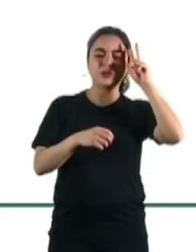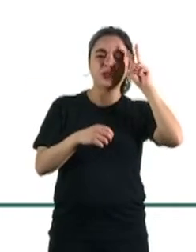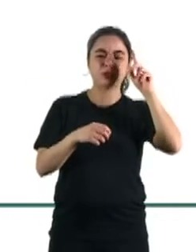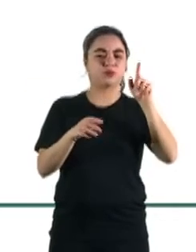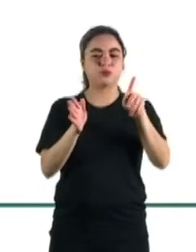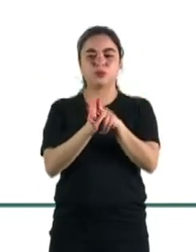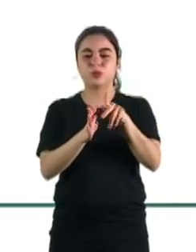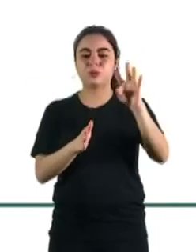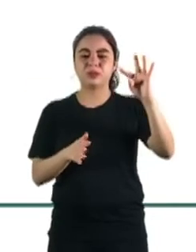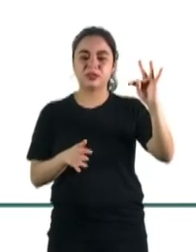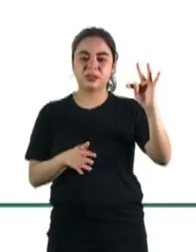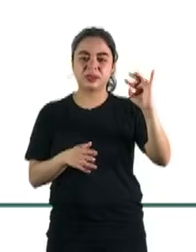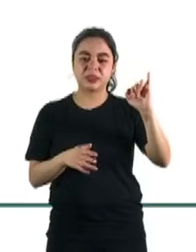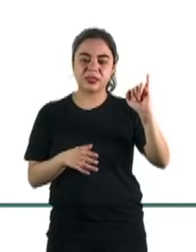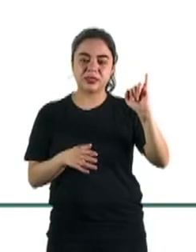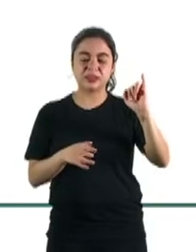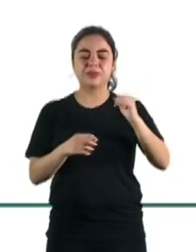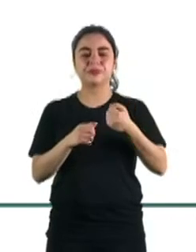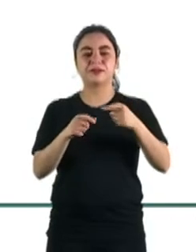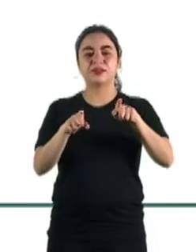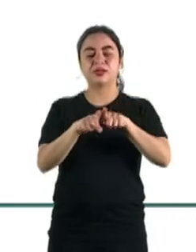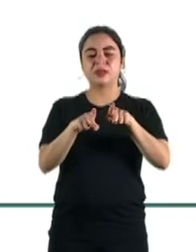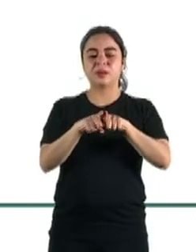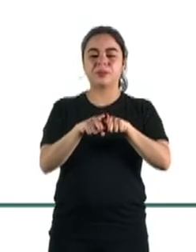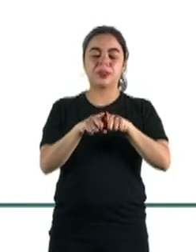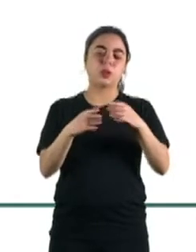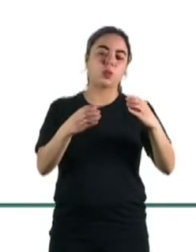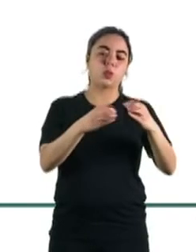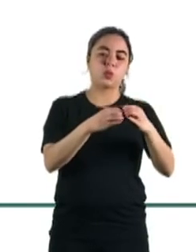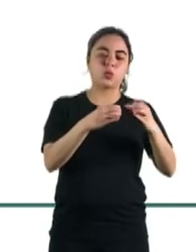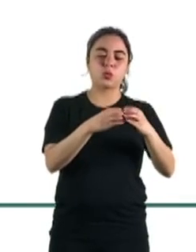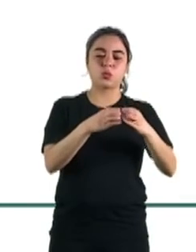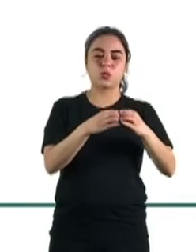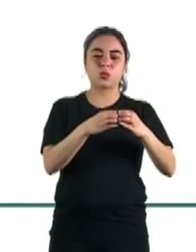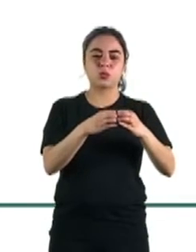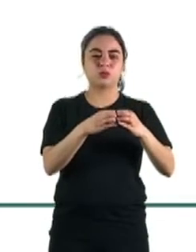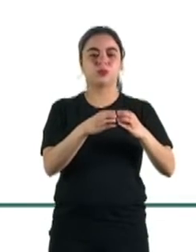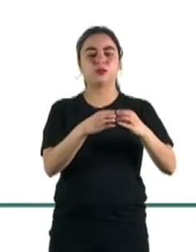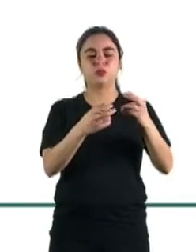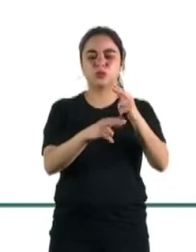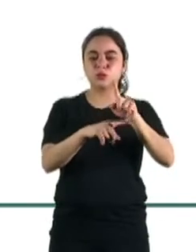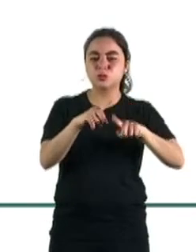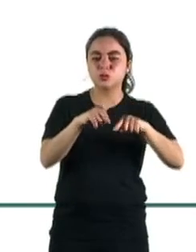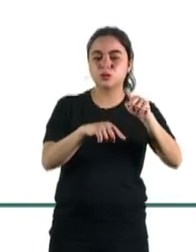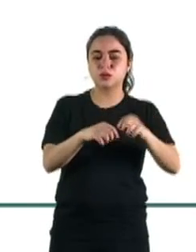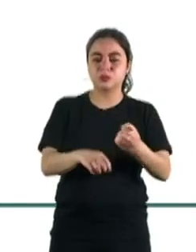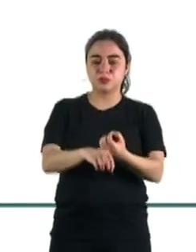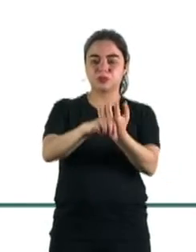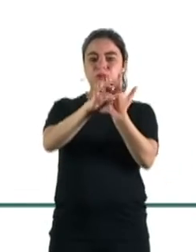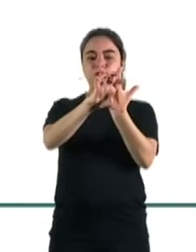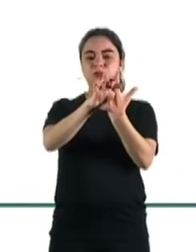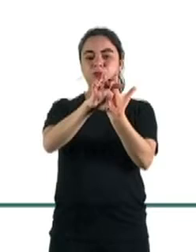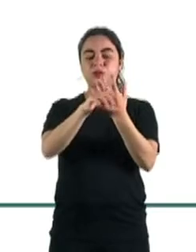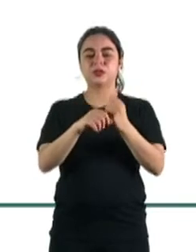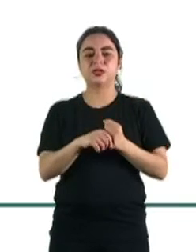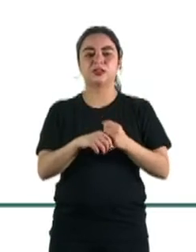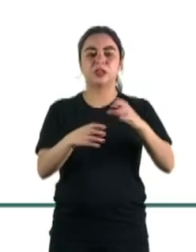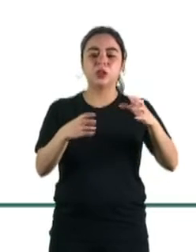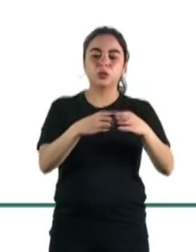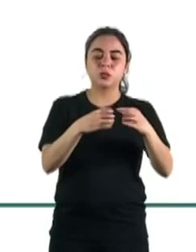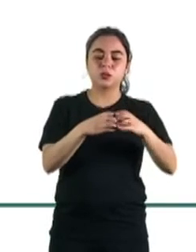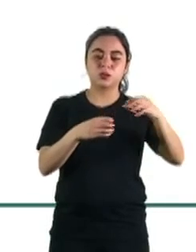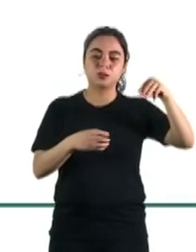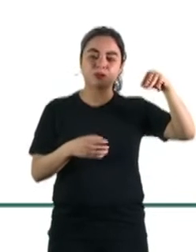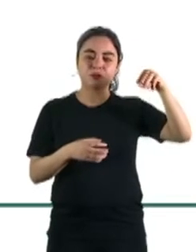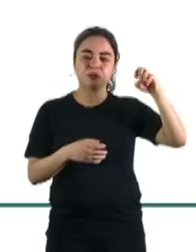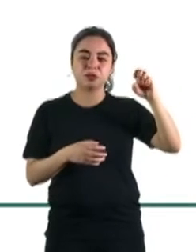TI, e o grupo de produtos e plataformas digitais e o grupo do Media Supply Chain.